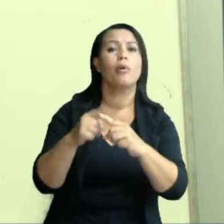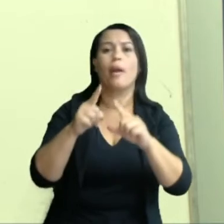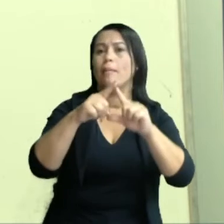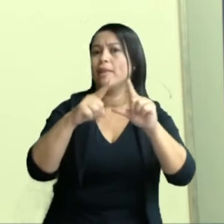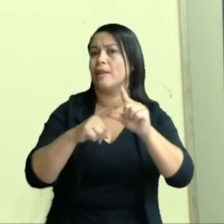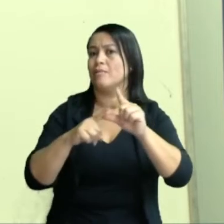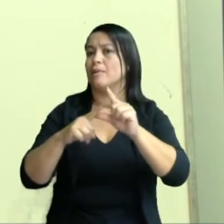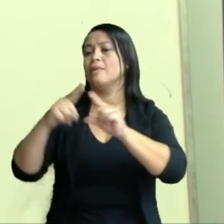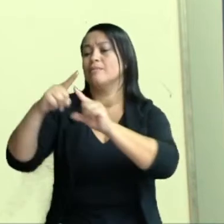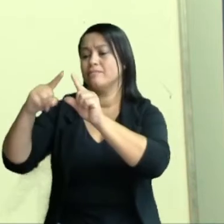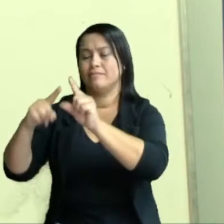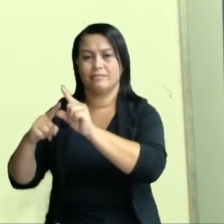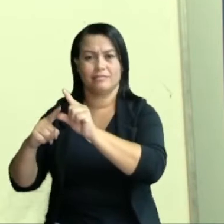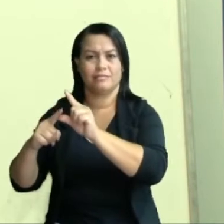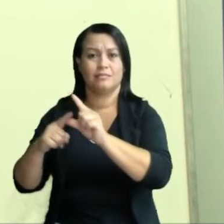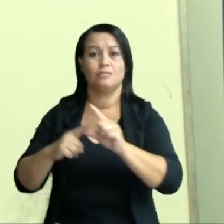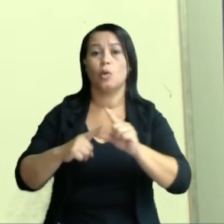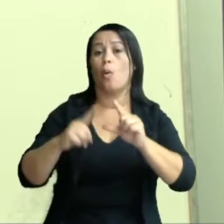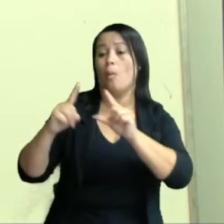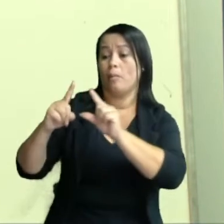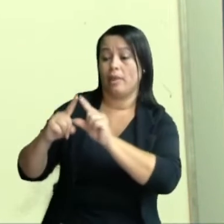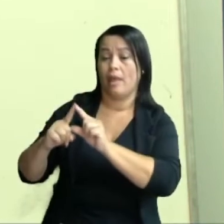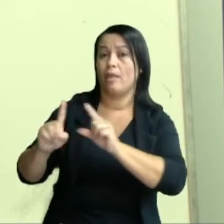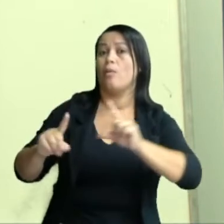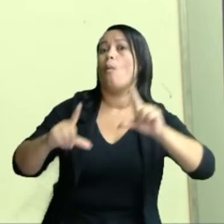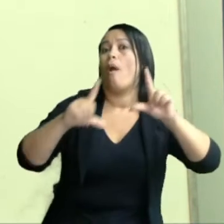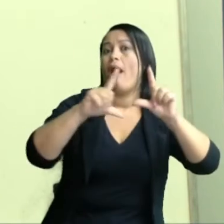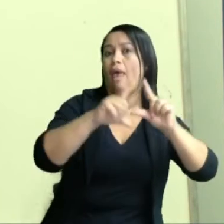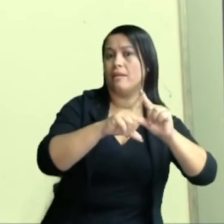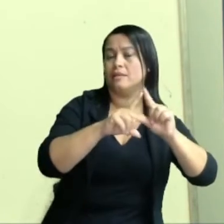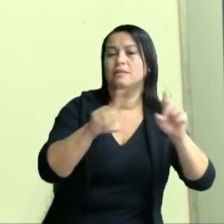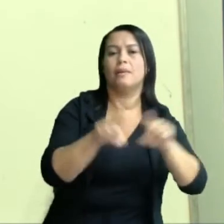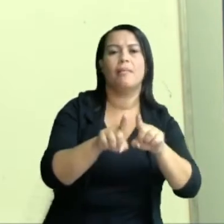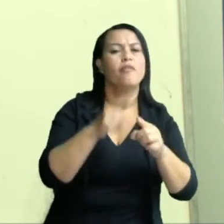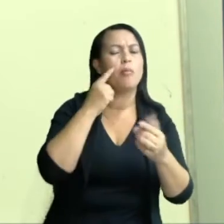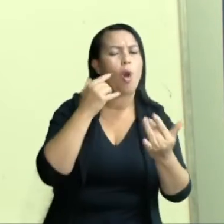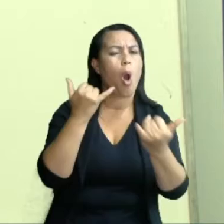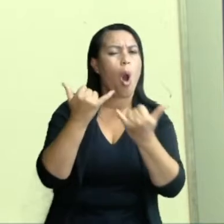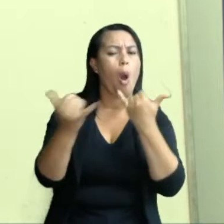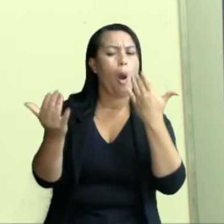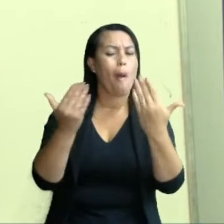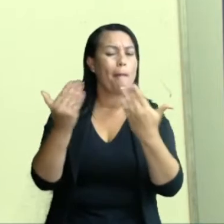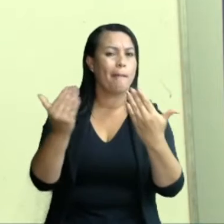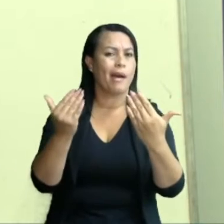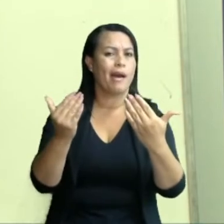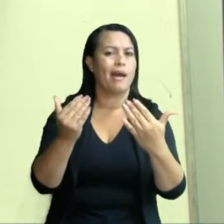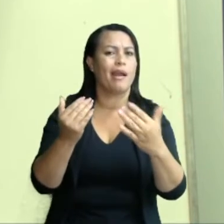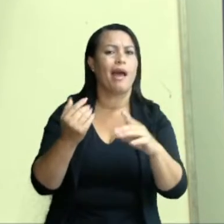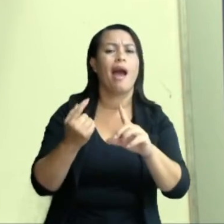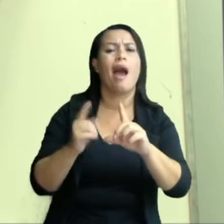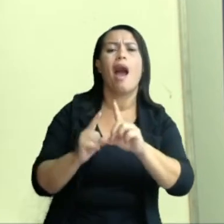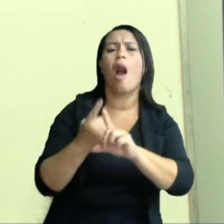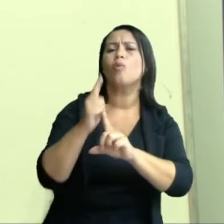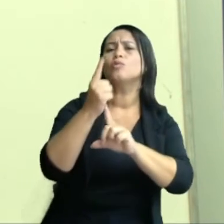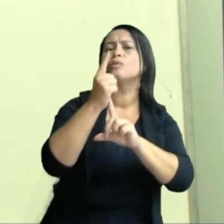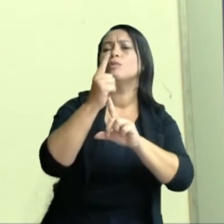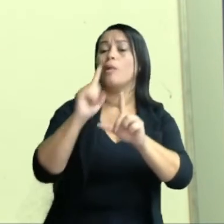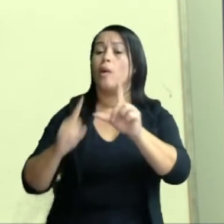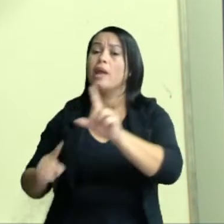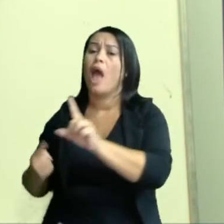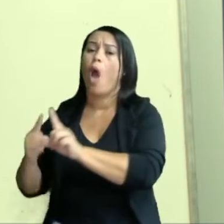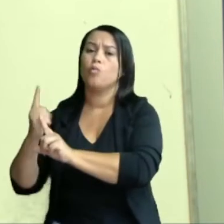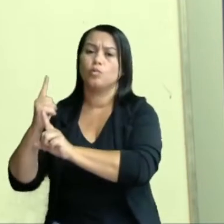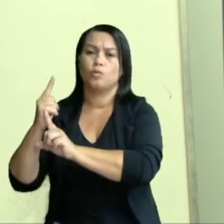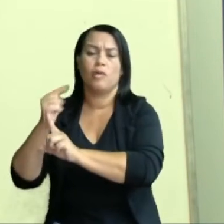triângulo grande. Não é isso? Então, vamos comparar, tá certo? Eu vou comparar a altura do maior com a altura do